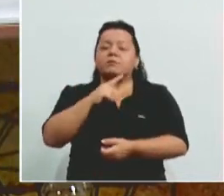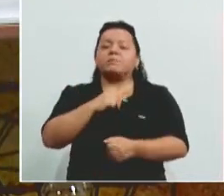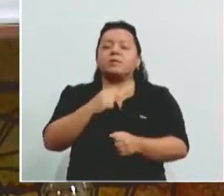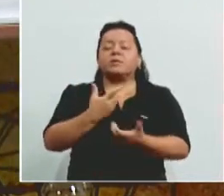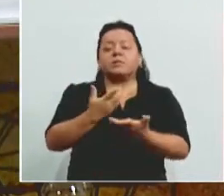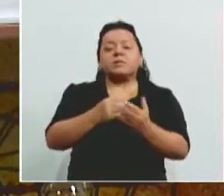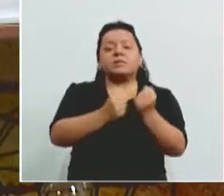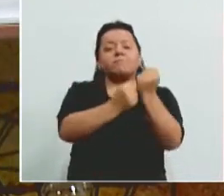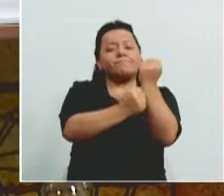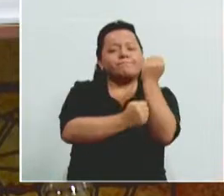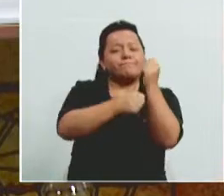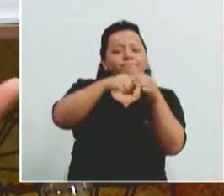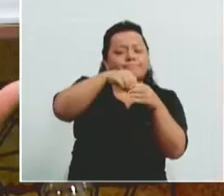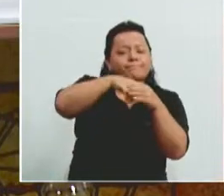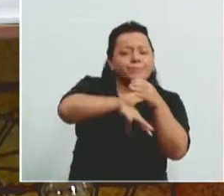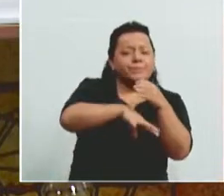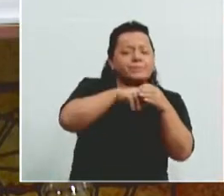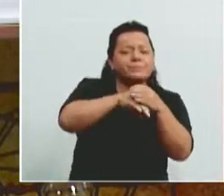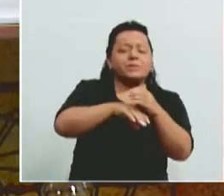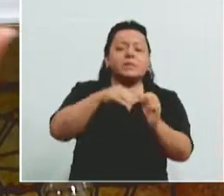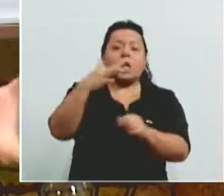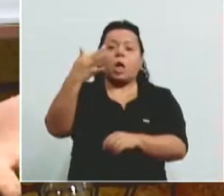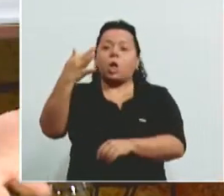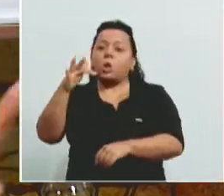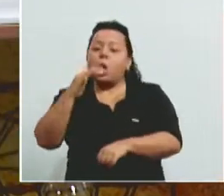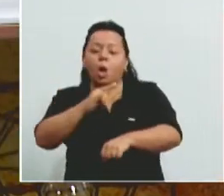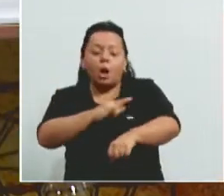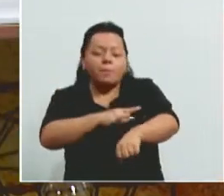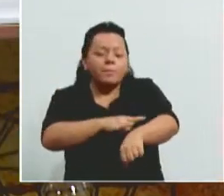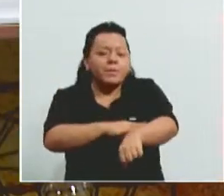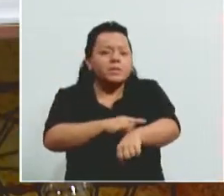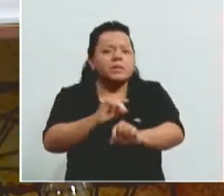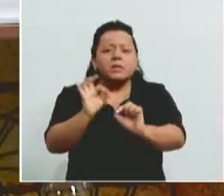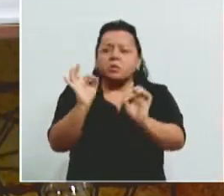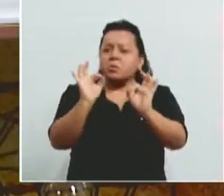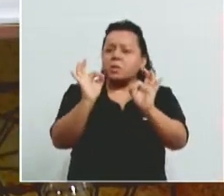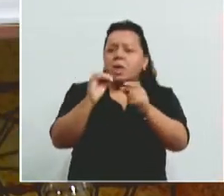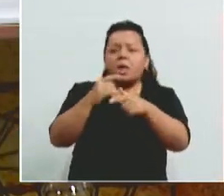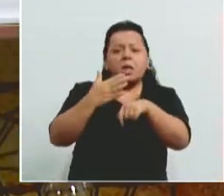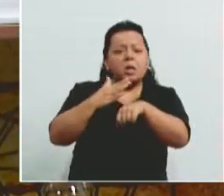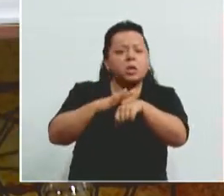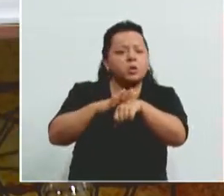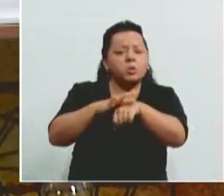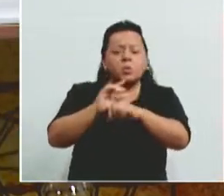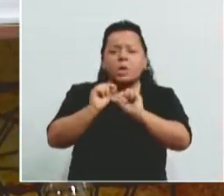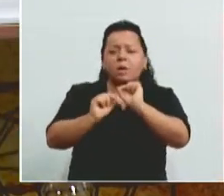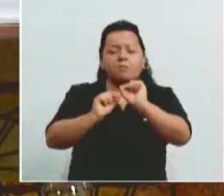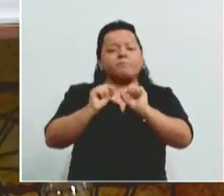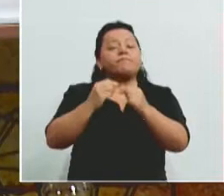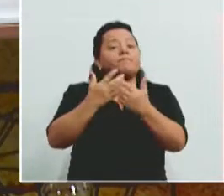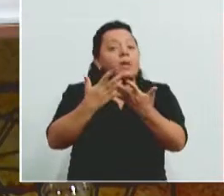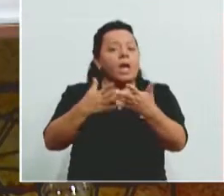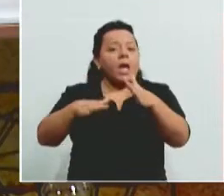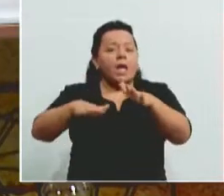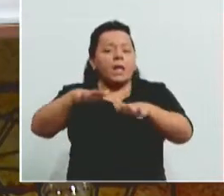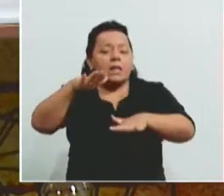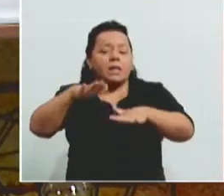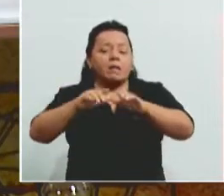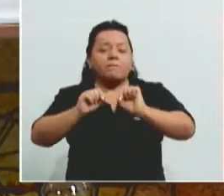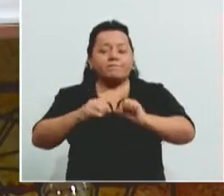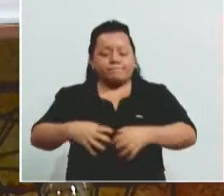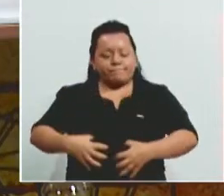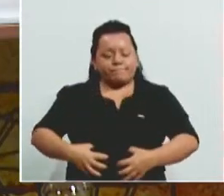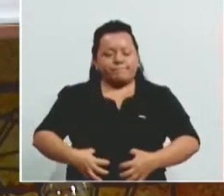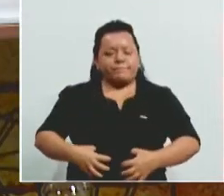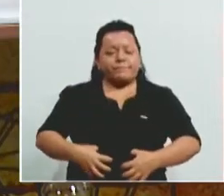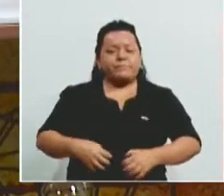você tem dor na urina e não tem infecção. Às vezes, dependendo do grau, a mulher sente essas dores pélvicas